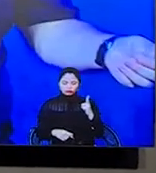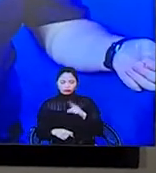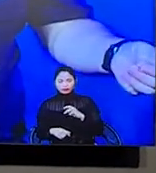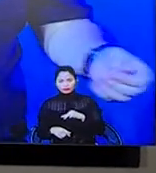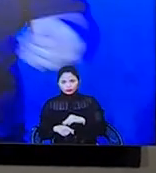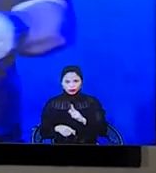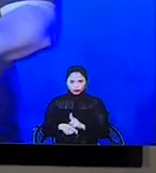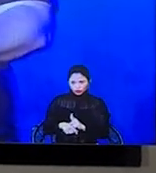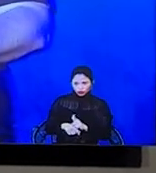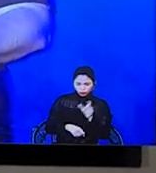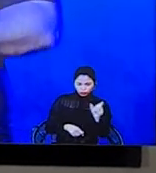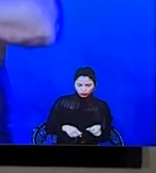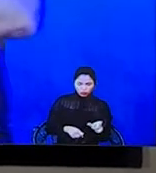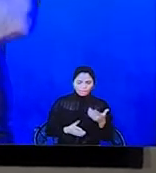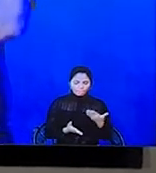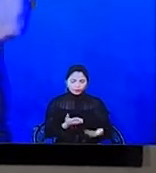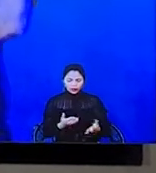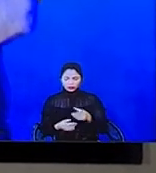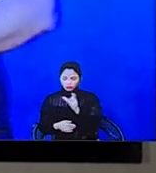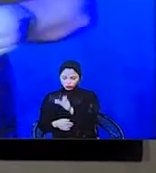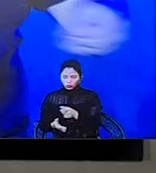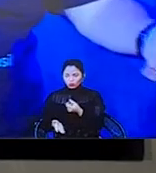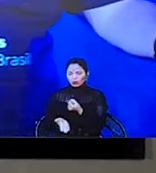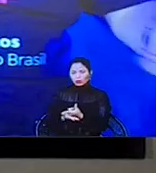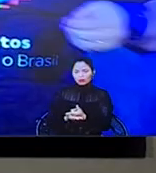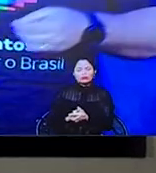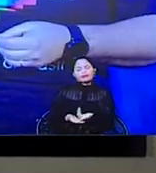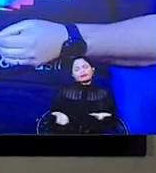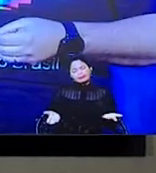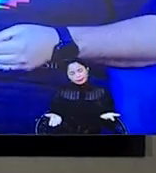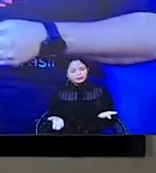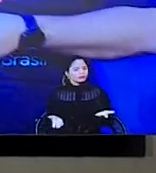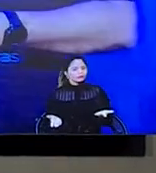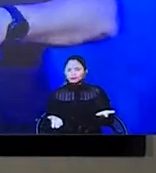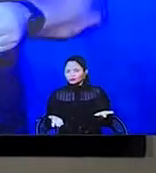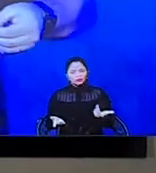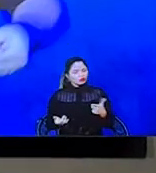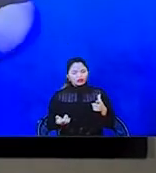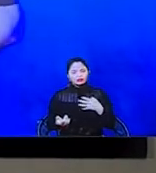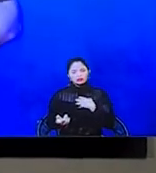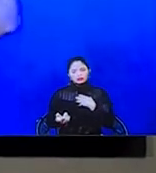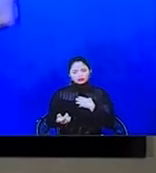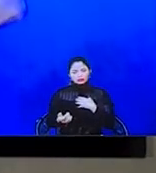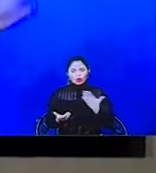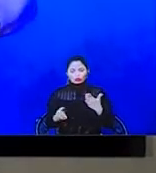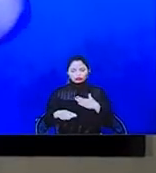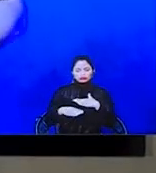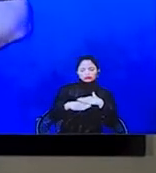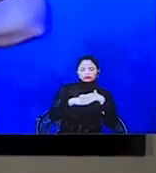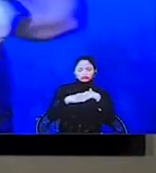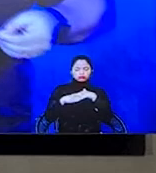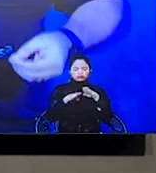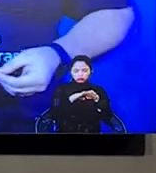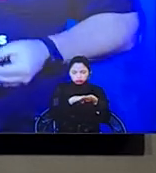seller perde e o cliente ganha. Ou o cliente perde, o seller ganha e o Magalu ganha. Então aqui a gente equilibrou para que todo